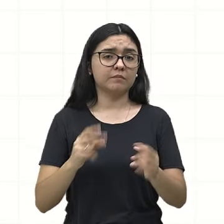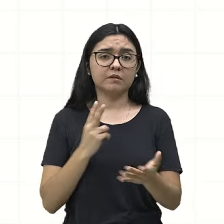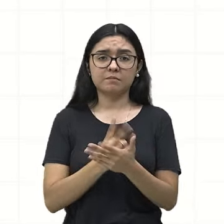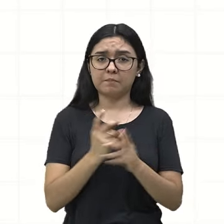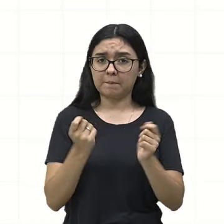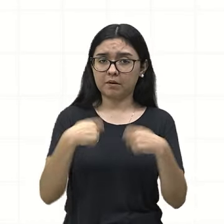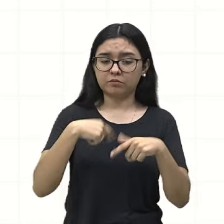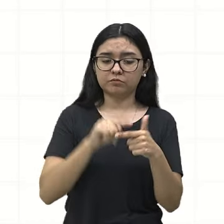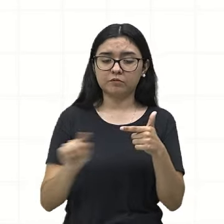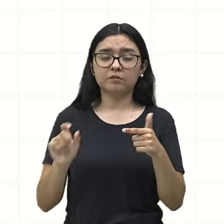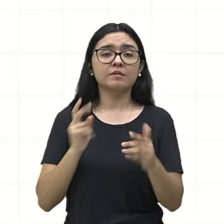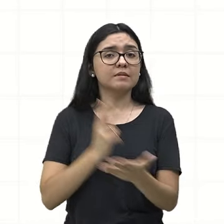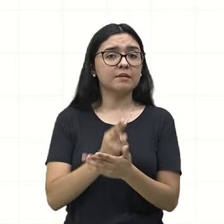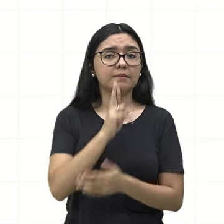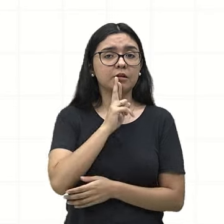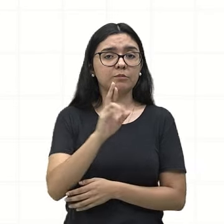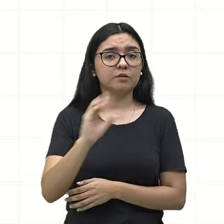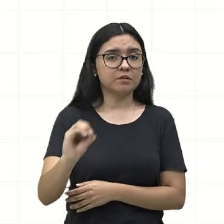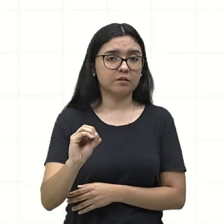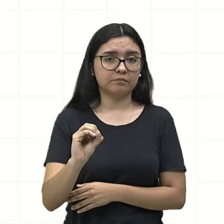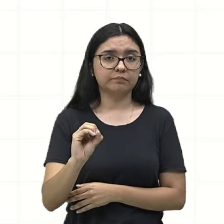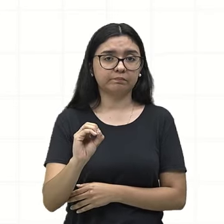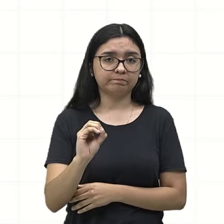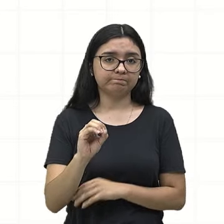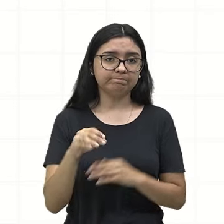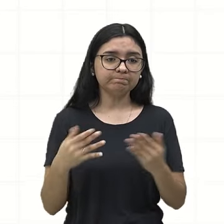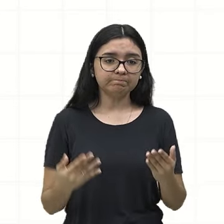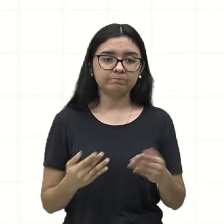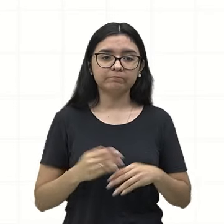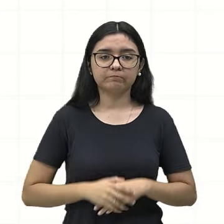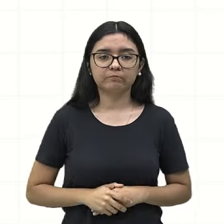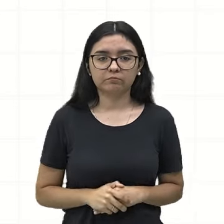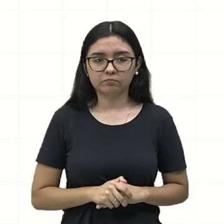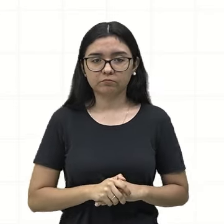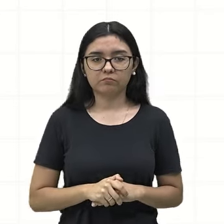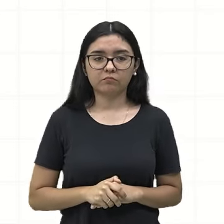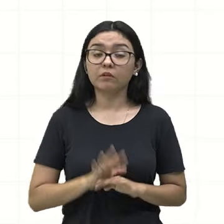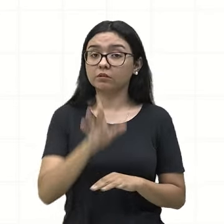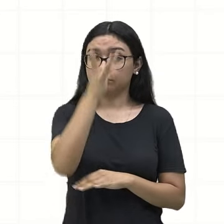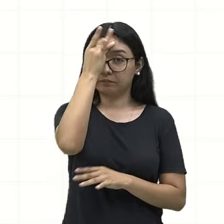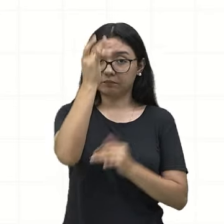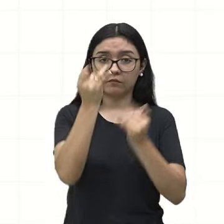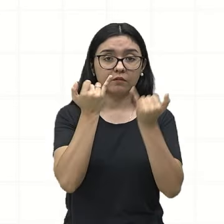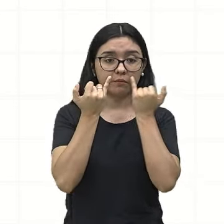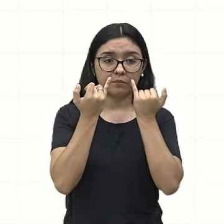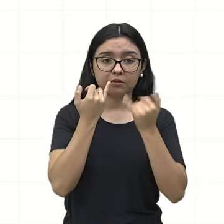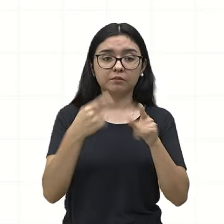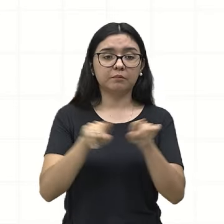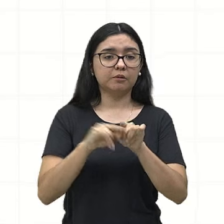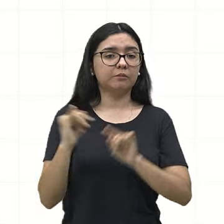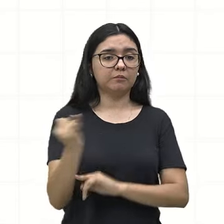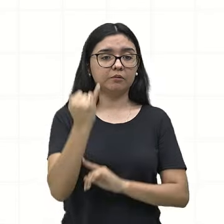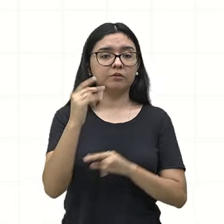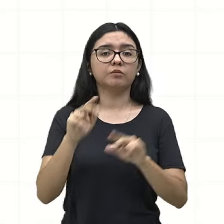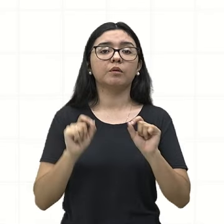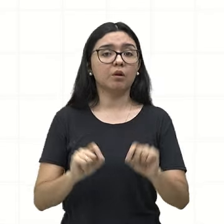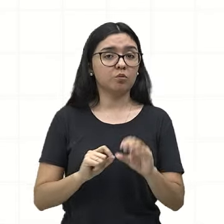divisão por ele mesmo, e a divisão por ele mesmo dá uma indefinição. Então, marca logo essa informação que o número